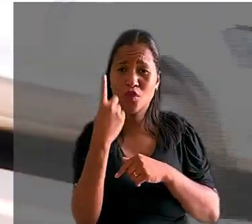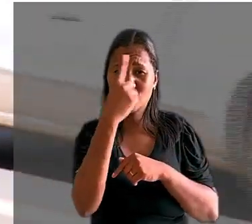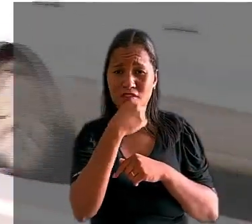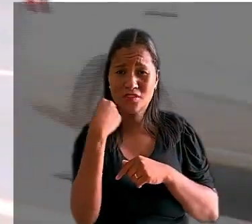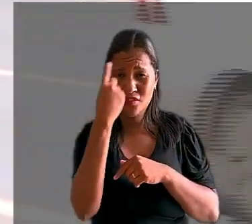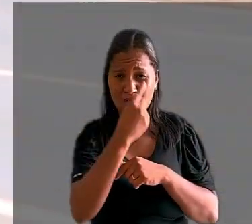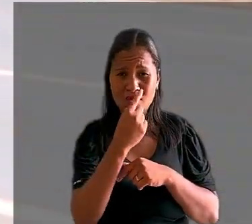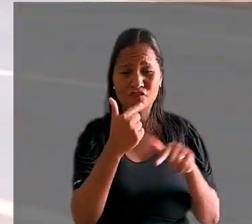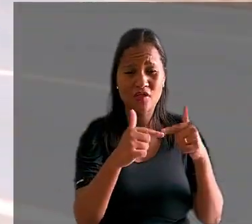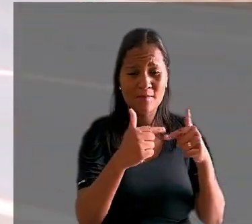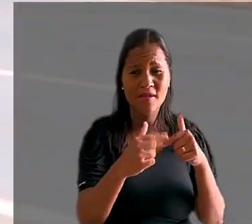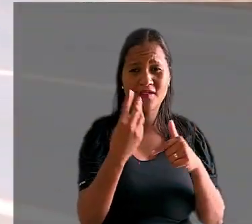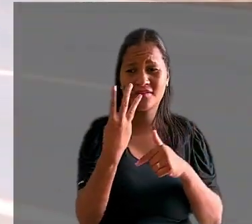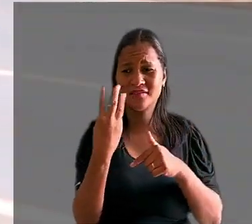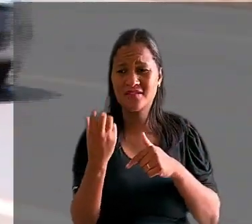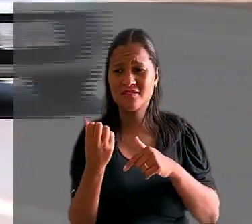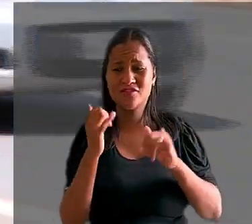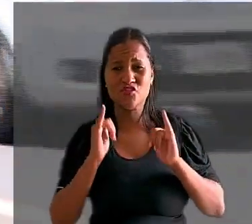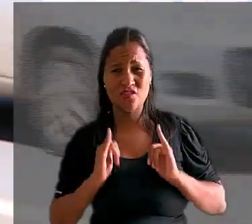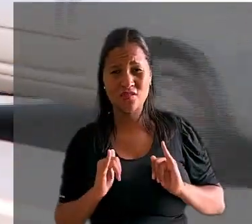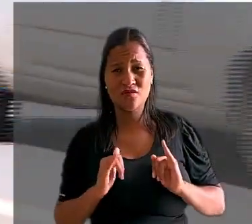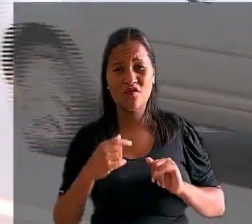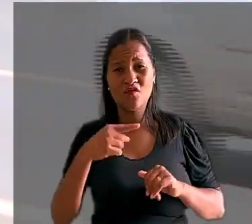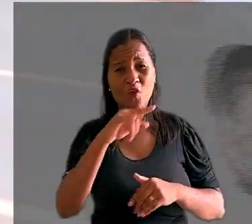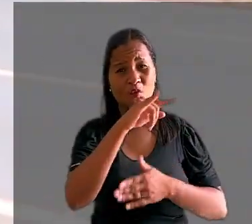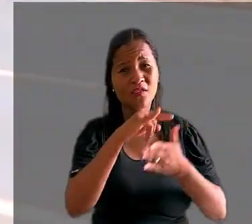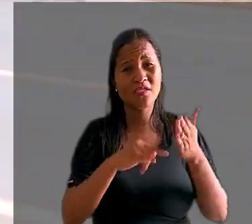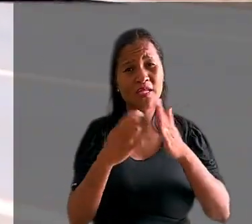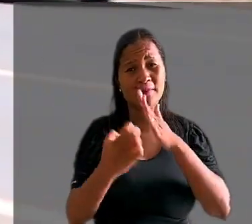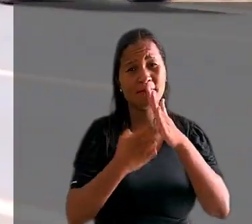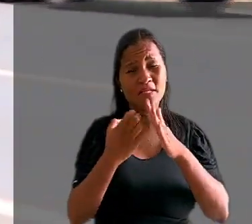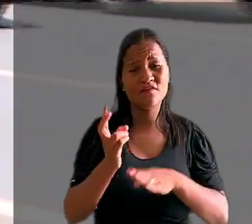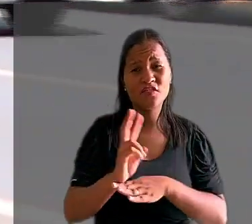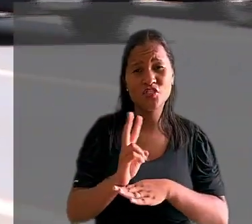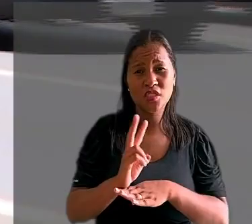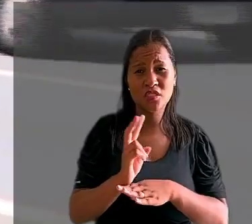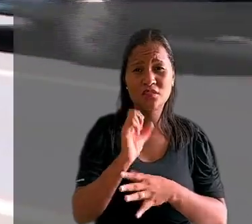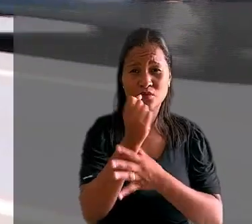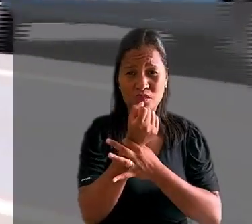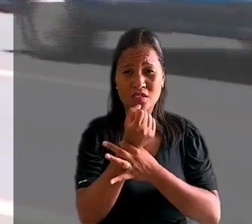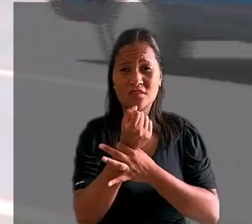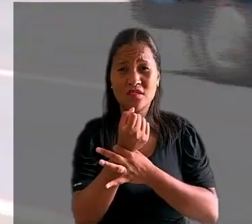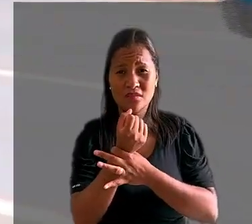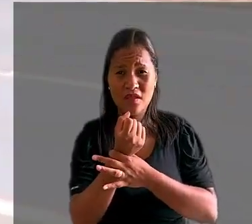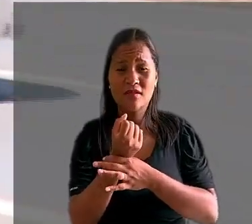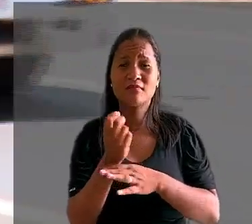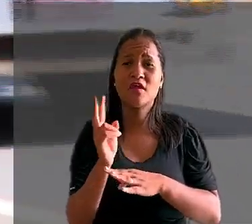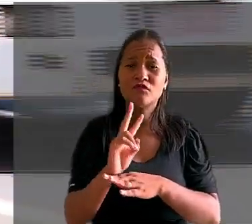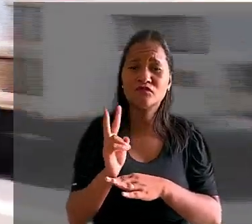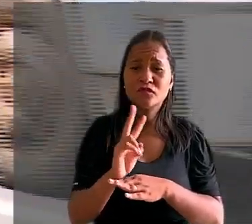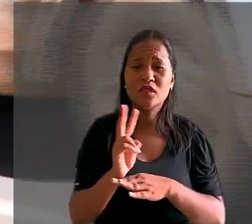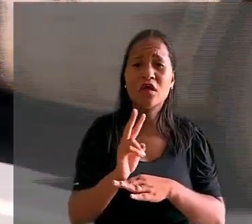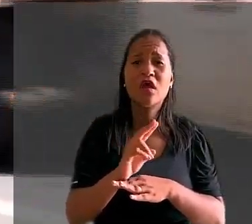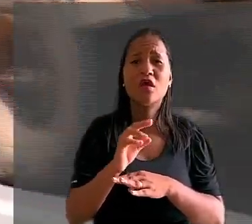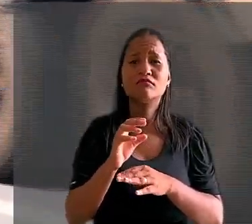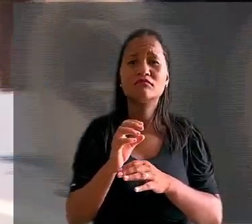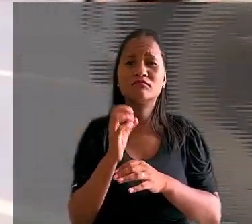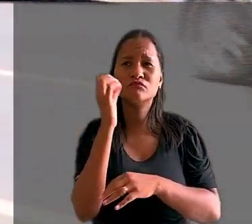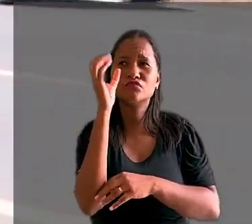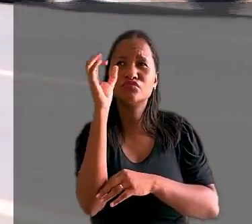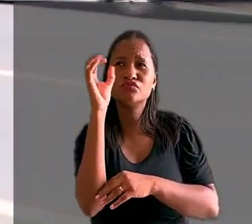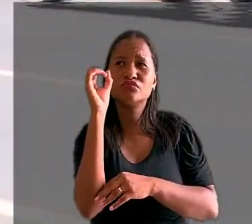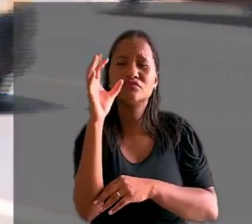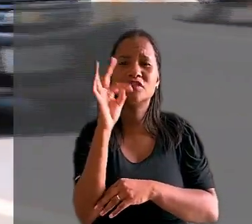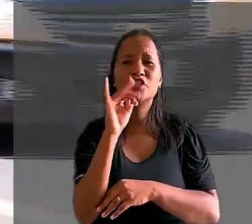de descanso. Ele havia sido contratado por uma empresa de vigilância e segurança para vigiar as torres da TIM Celular, conforme